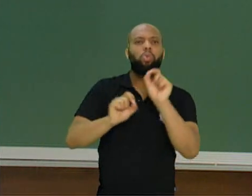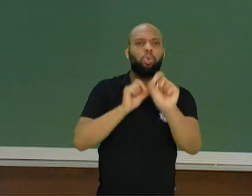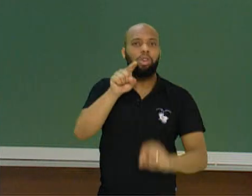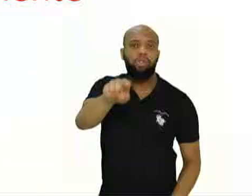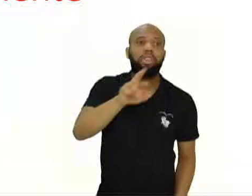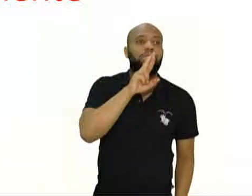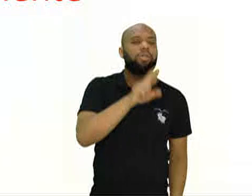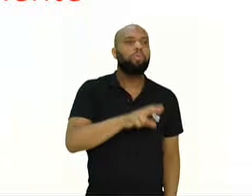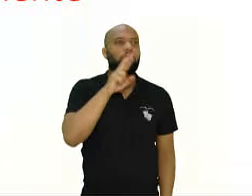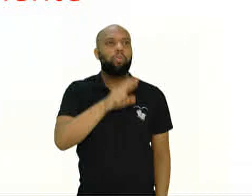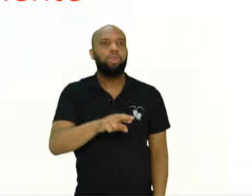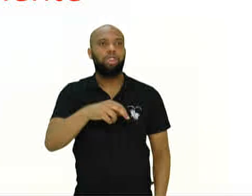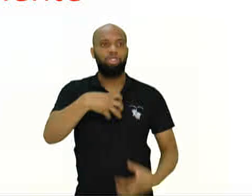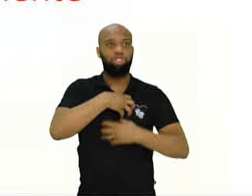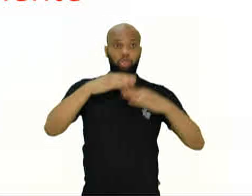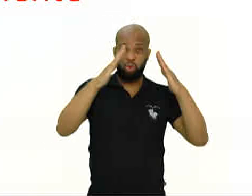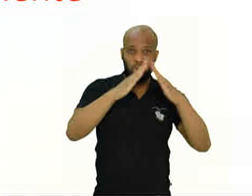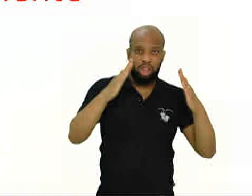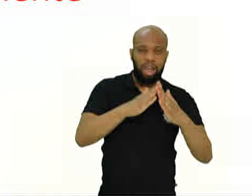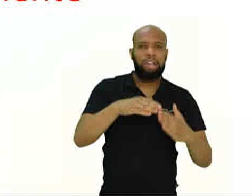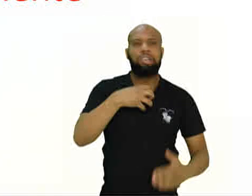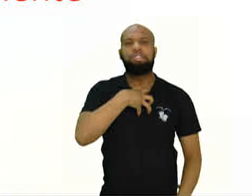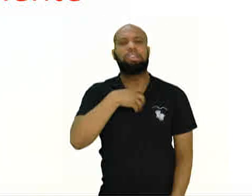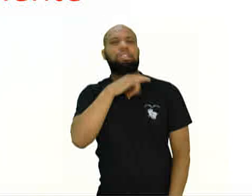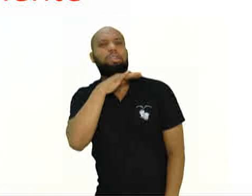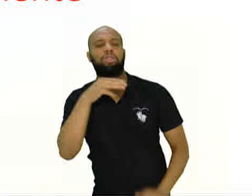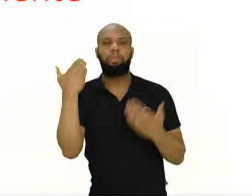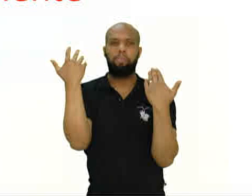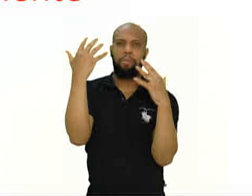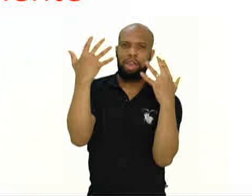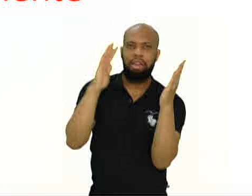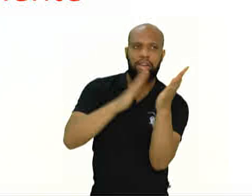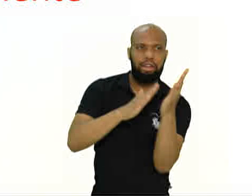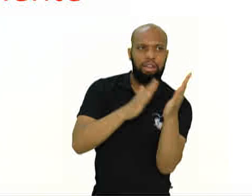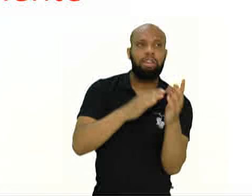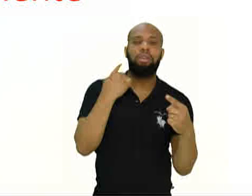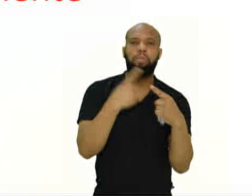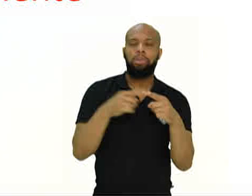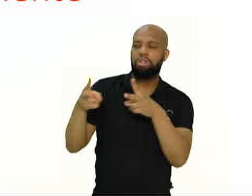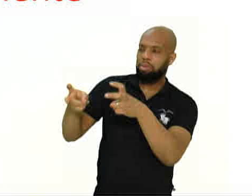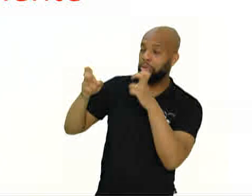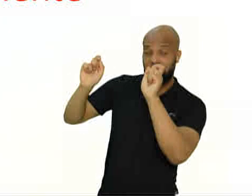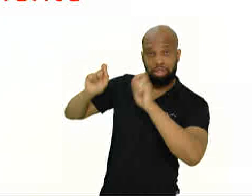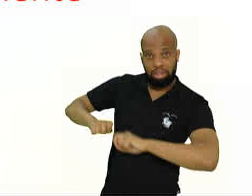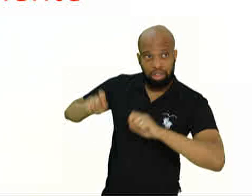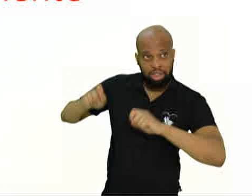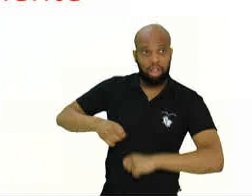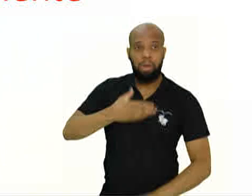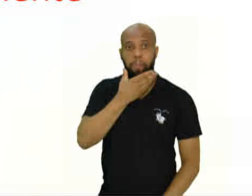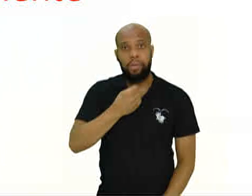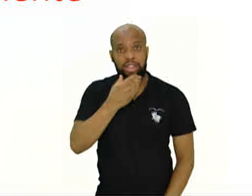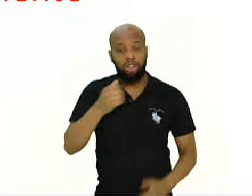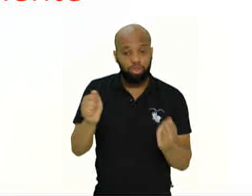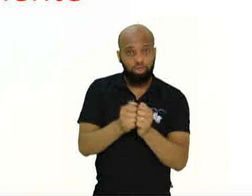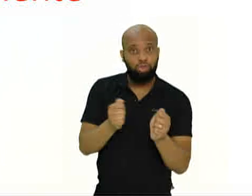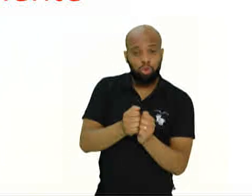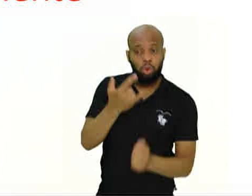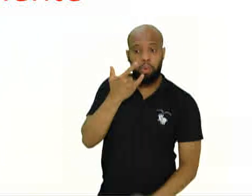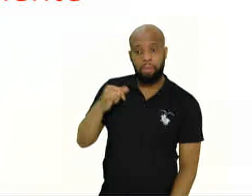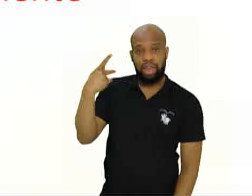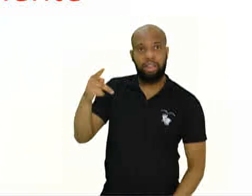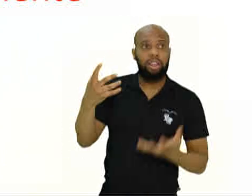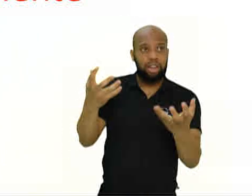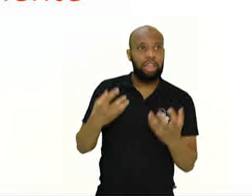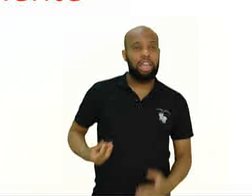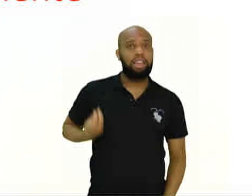você que respondeu moradias precárias, está de parabéns, né? Então a gente pode observar um menino com seu pai, né, querendo